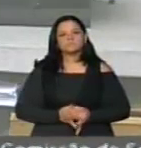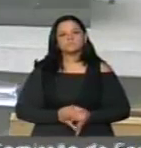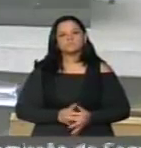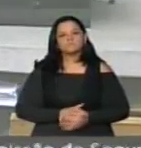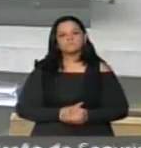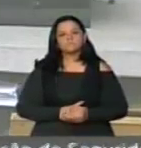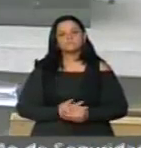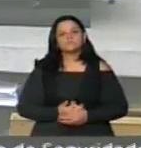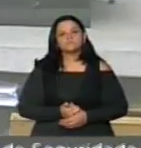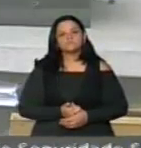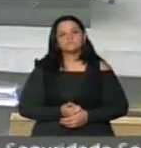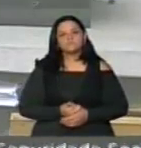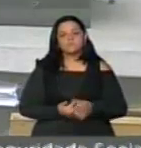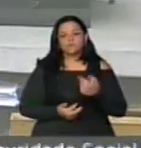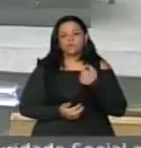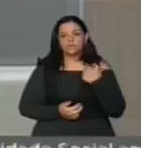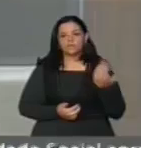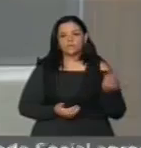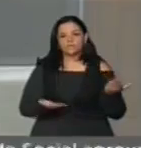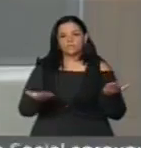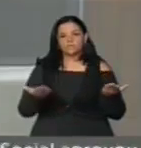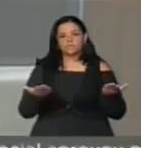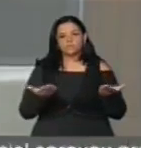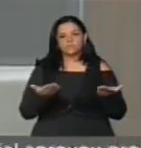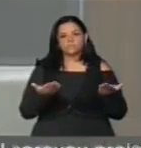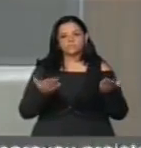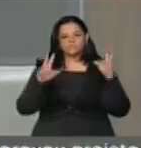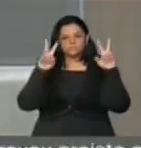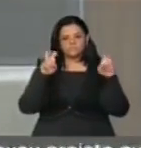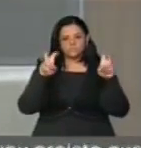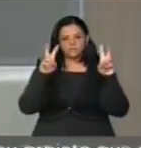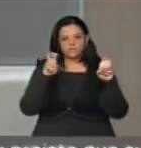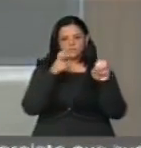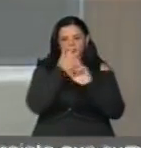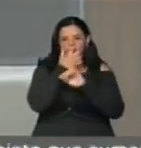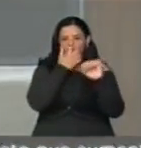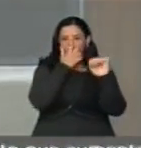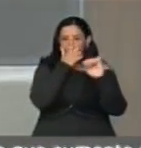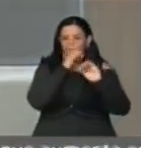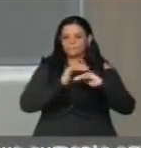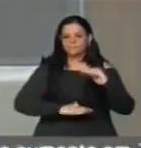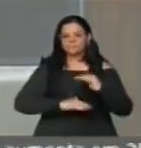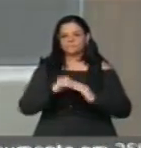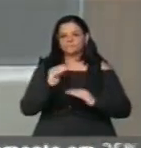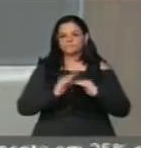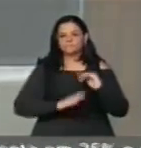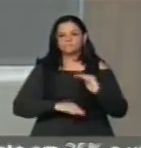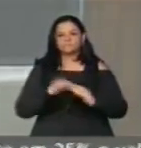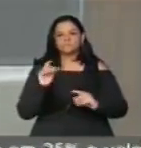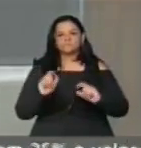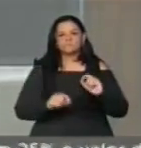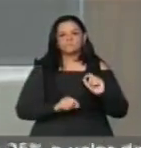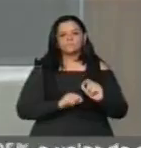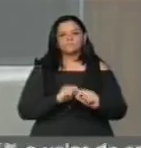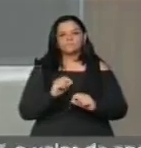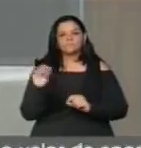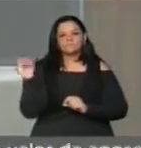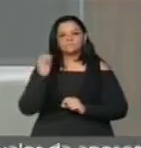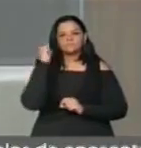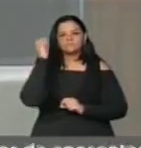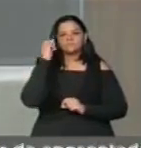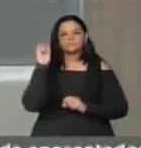país, trago à tribuna um tema de extrema relevância para o nosso futuro. Estou falando da